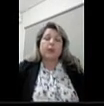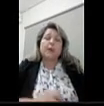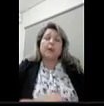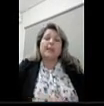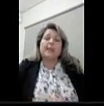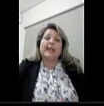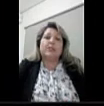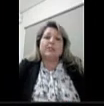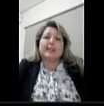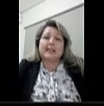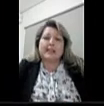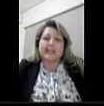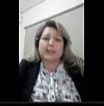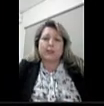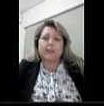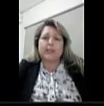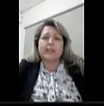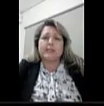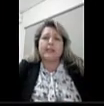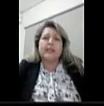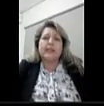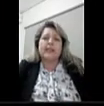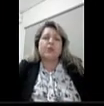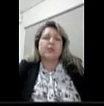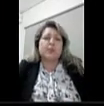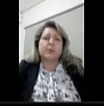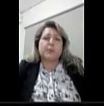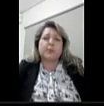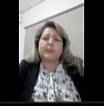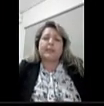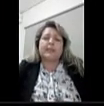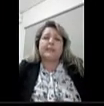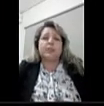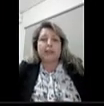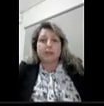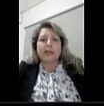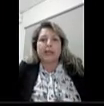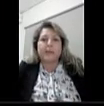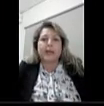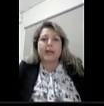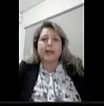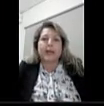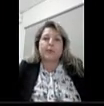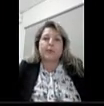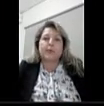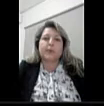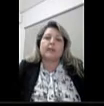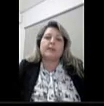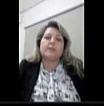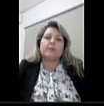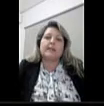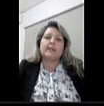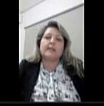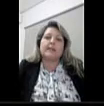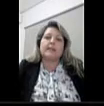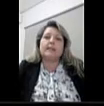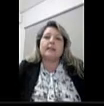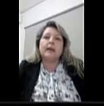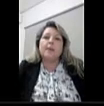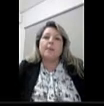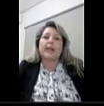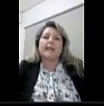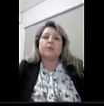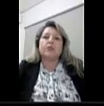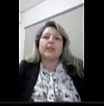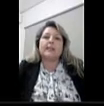um ambiente sem distratores, isso é super importante também para a criança com dislexia,